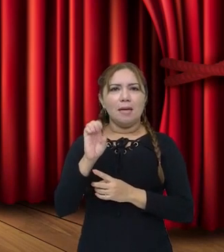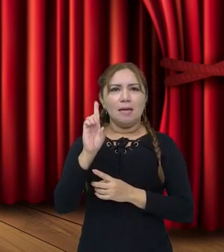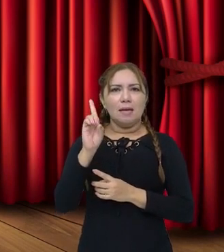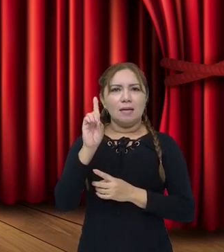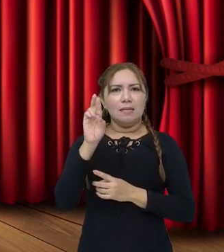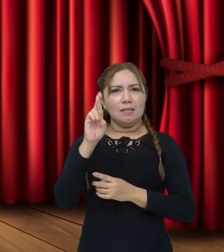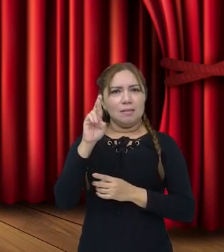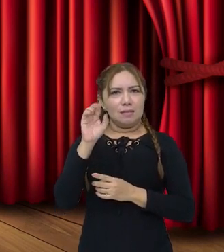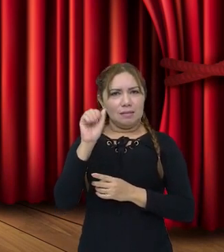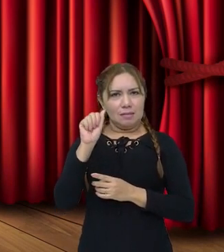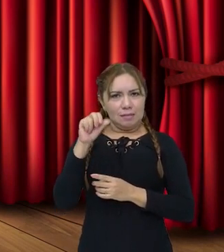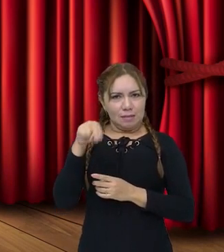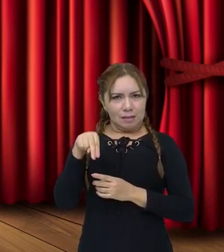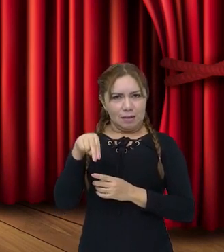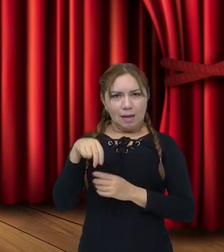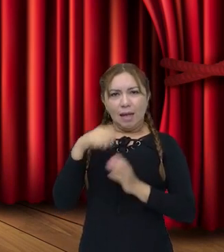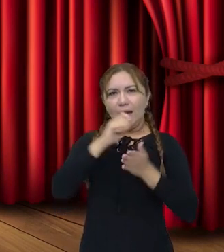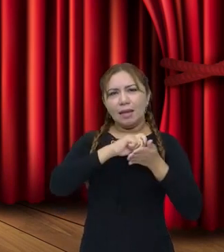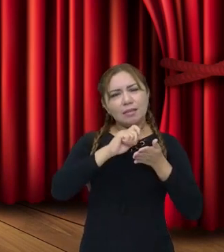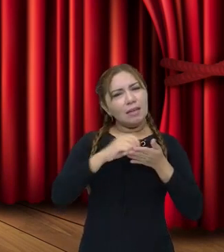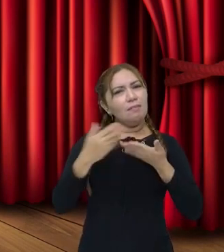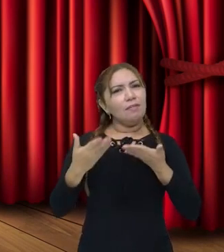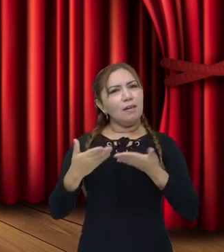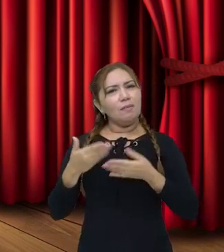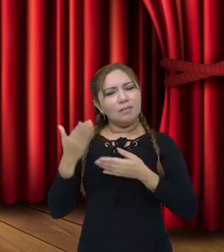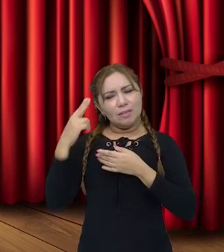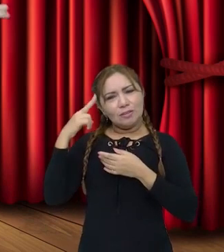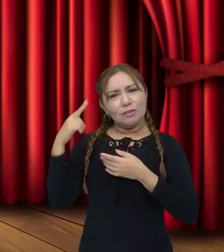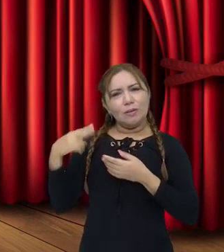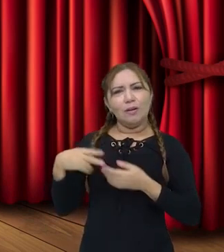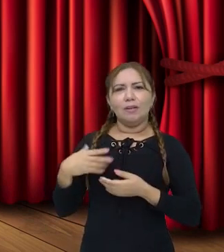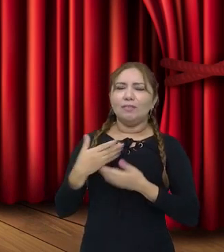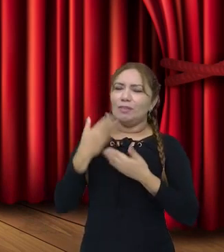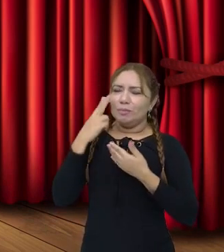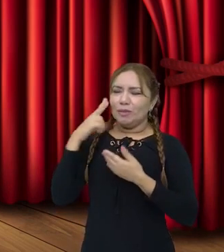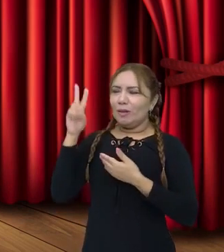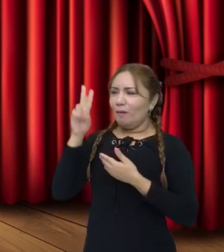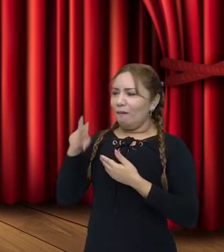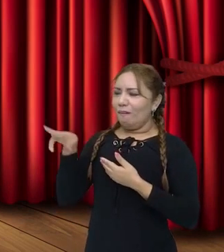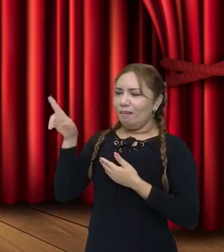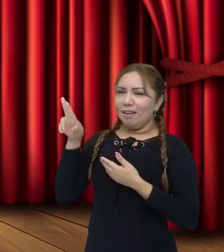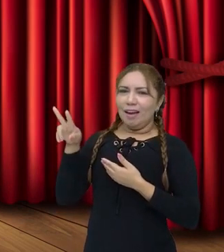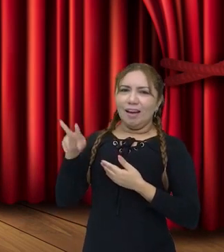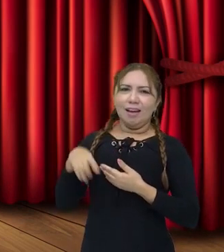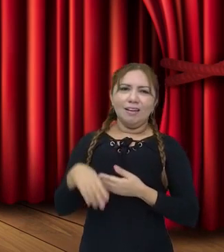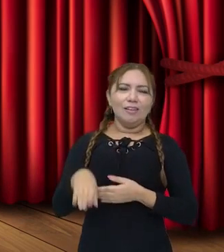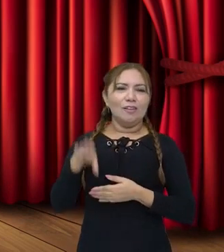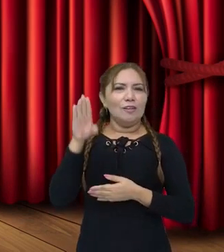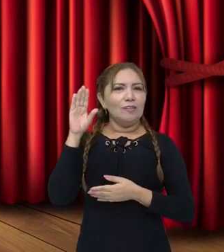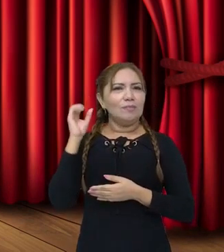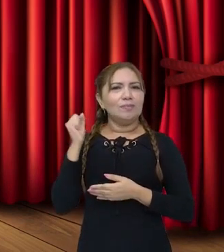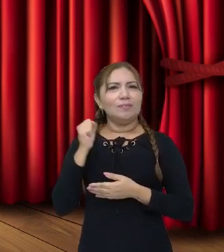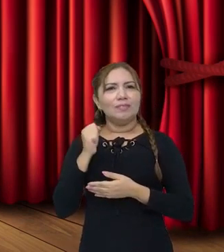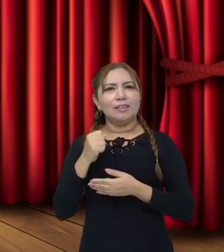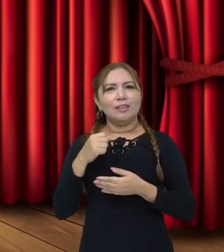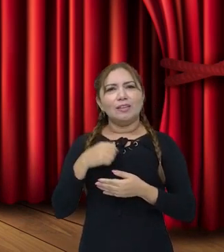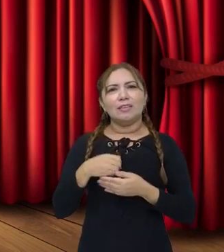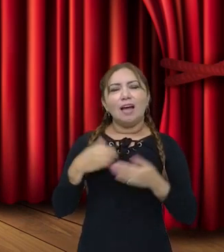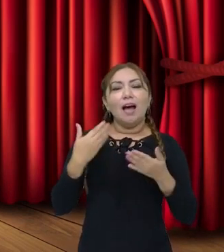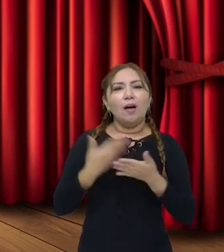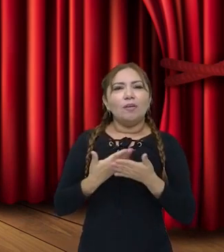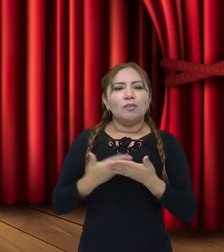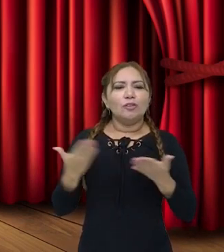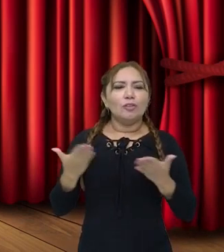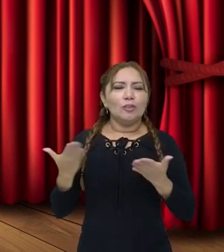escreveu essa linda história que vocês puderam olhar e escutar na nossa aula de hoje.